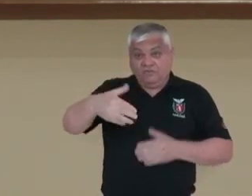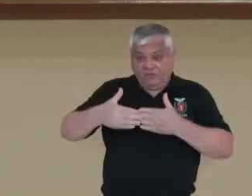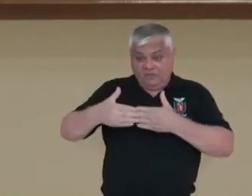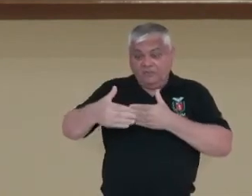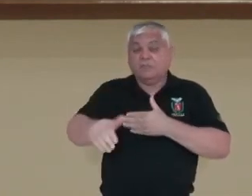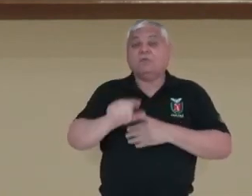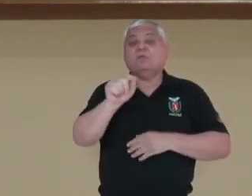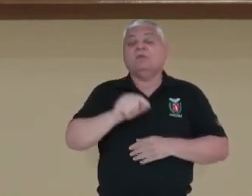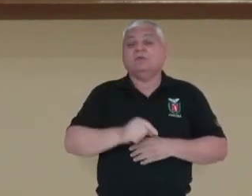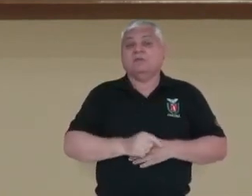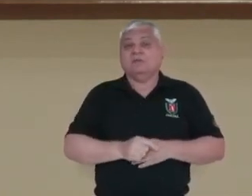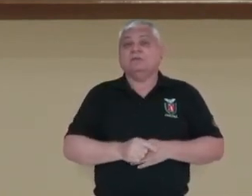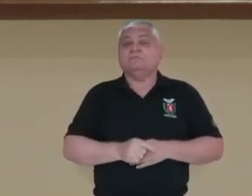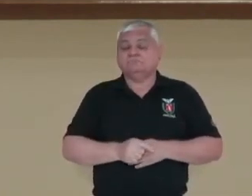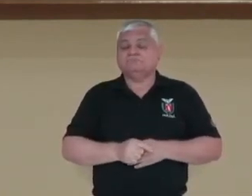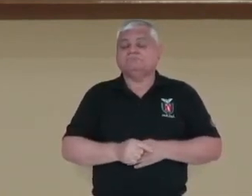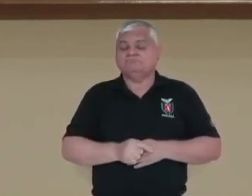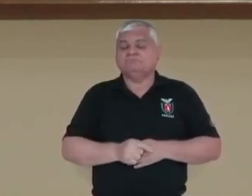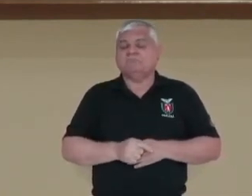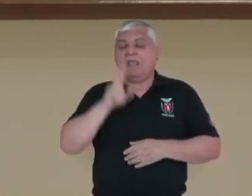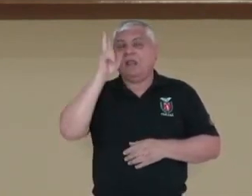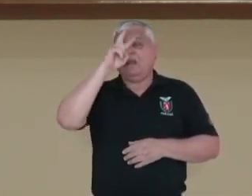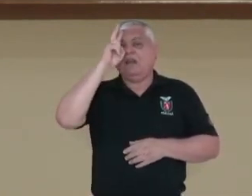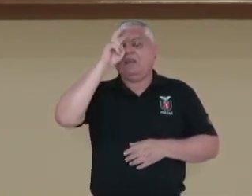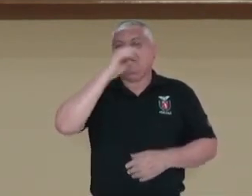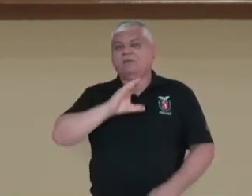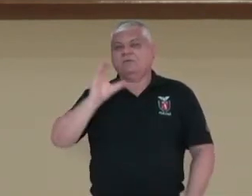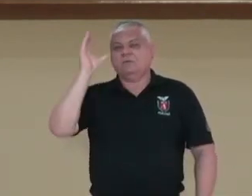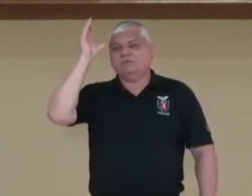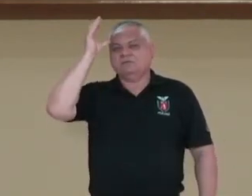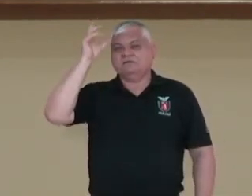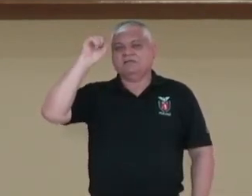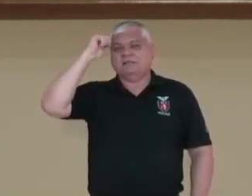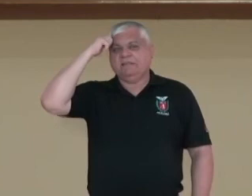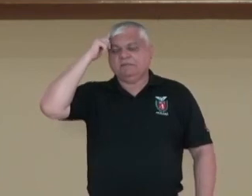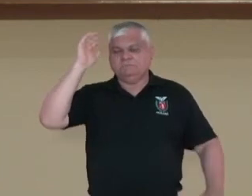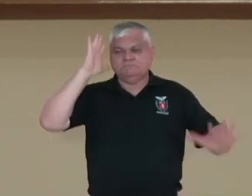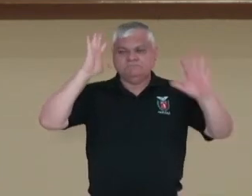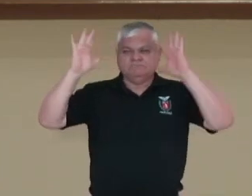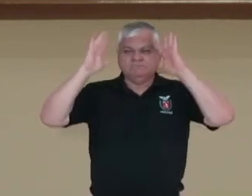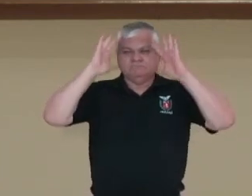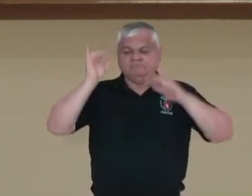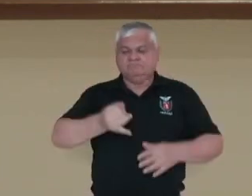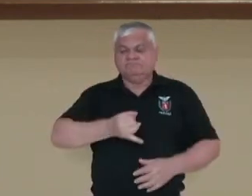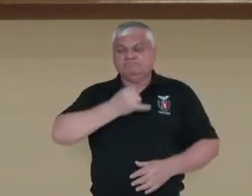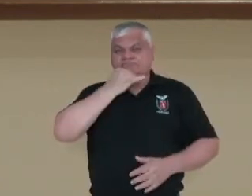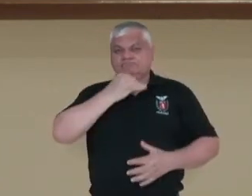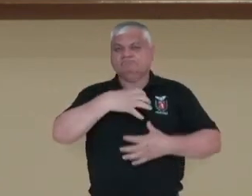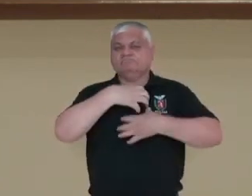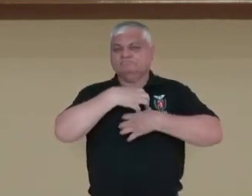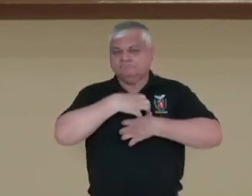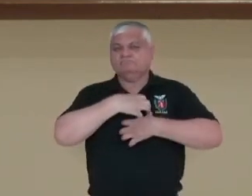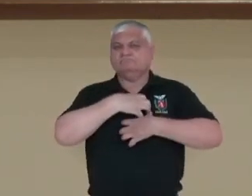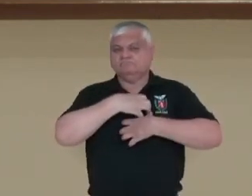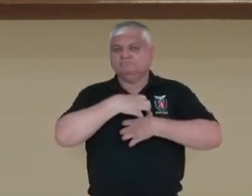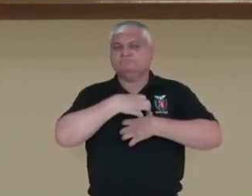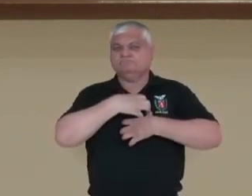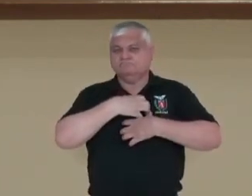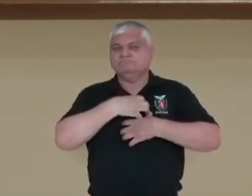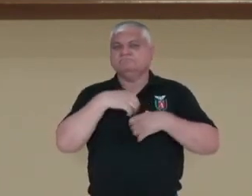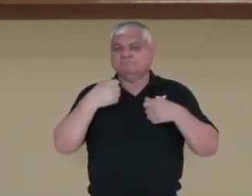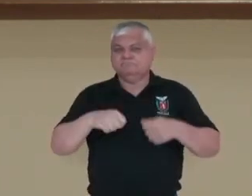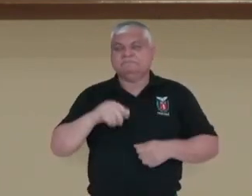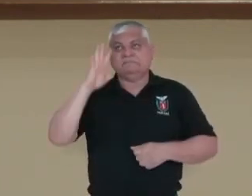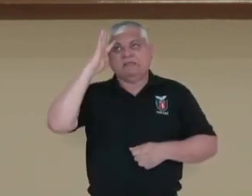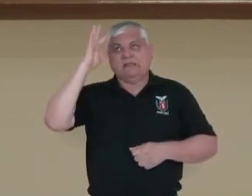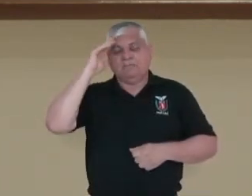Palmares, que é o dia da consciência negra, um dia para nós refletirmos sobre essa parte tão triste também da nossa história e como vivem os